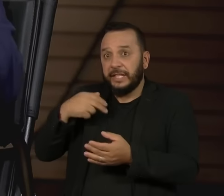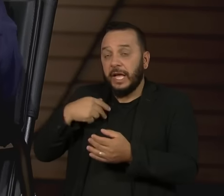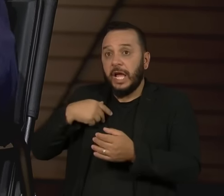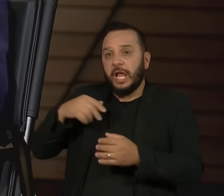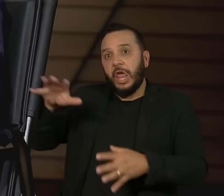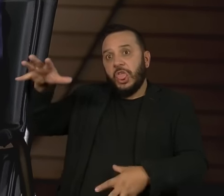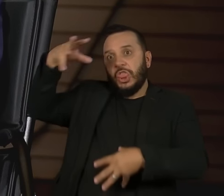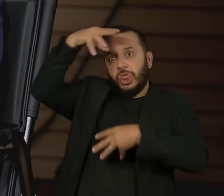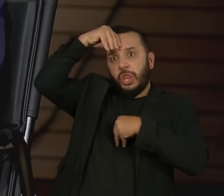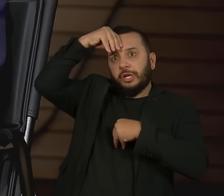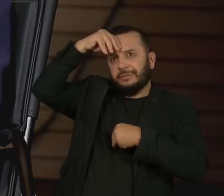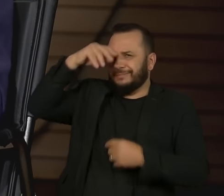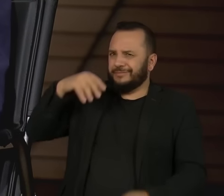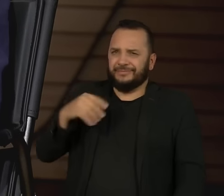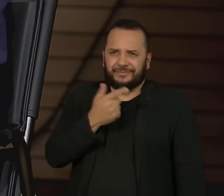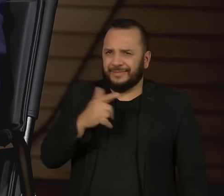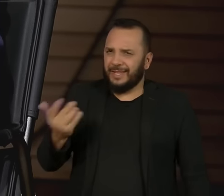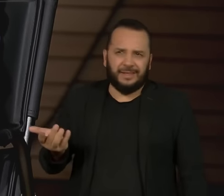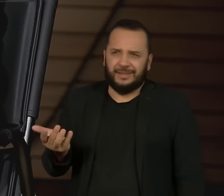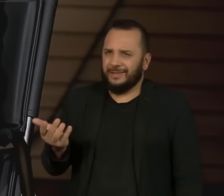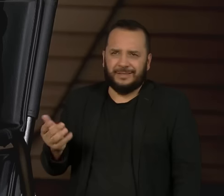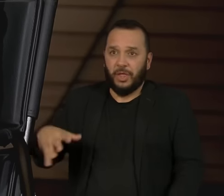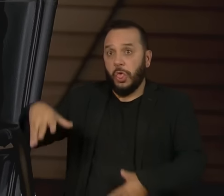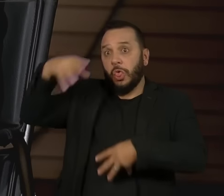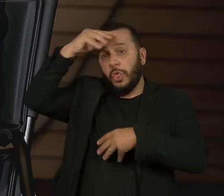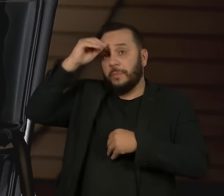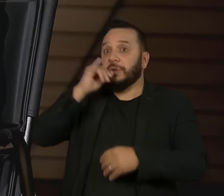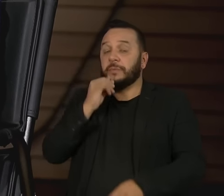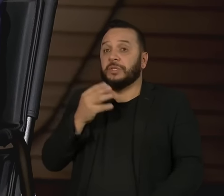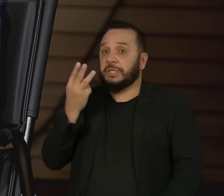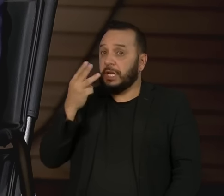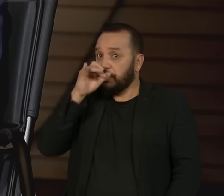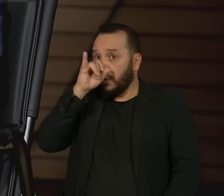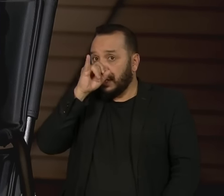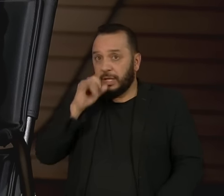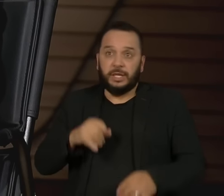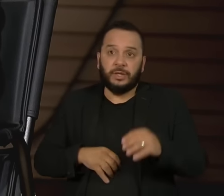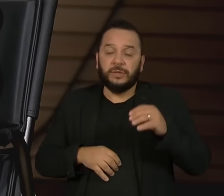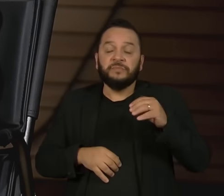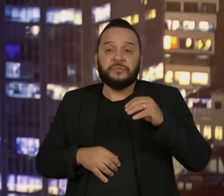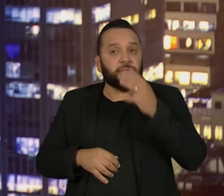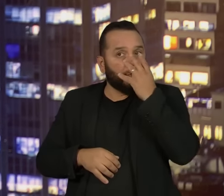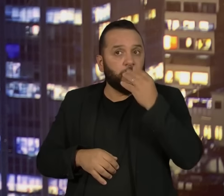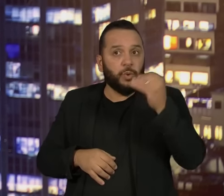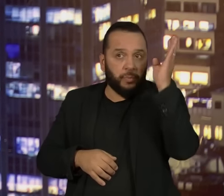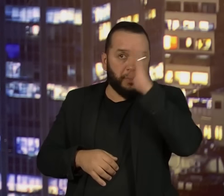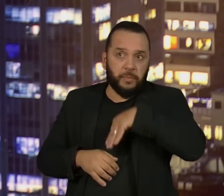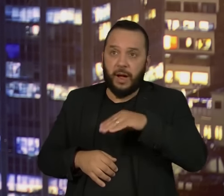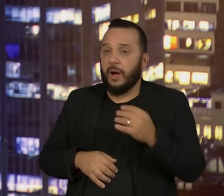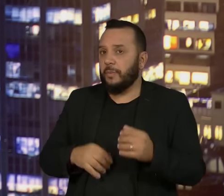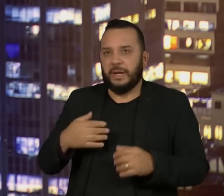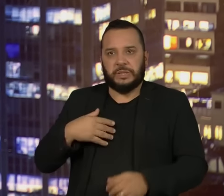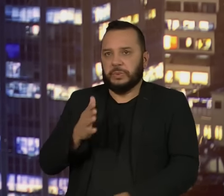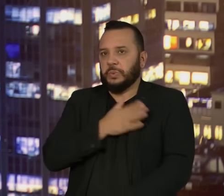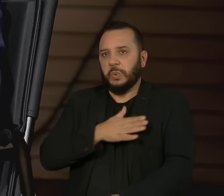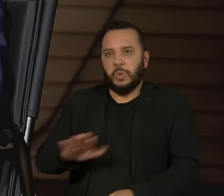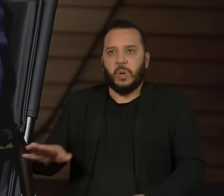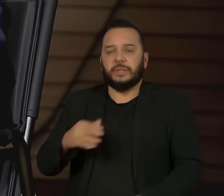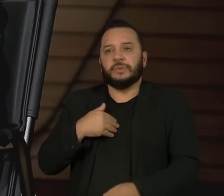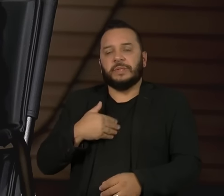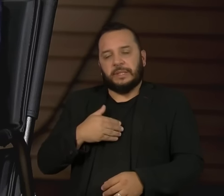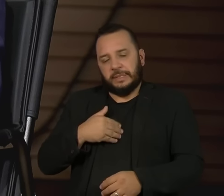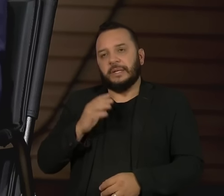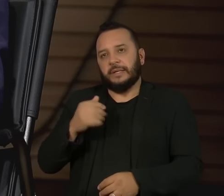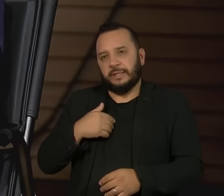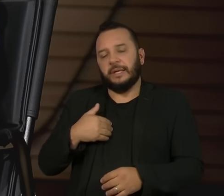espírito incorporado, a gente estava perdido. Imagina os 3 porquinhos e o lobo mau. Não como mais presunto, não como mais porquinhos.